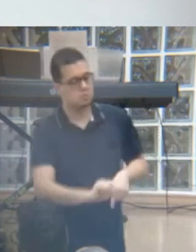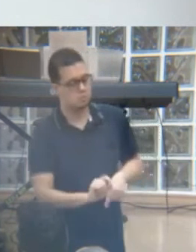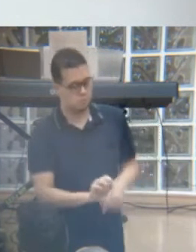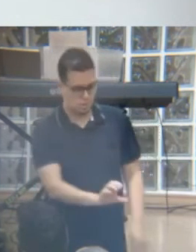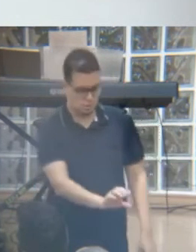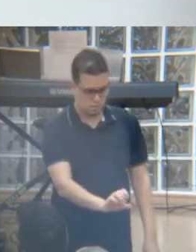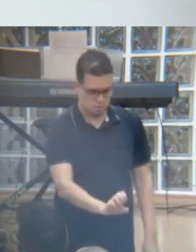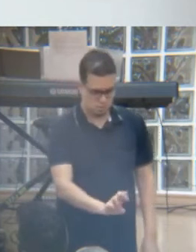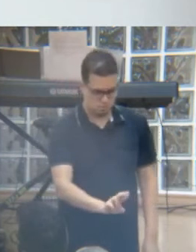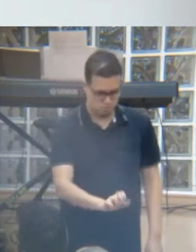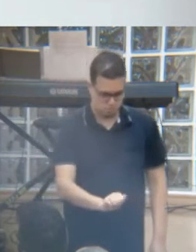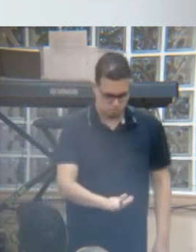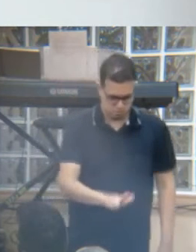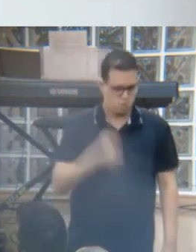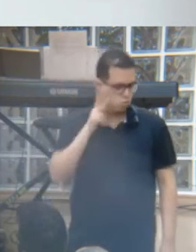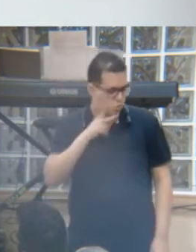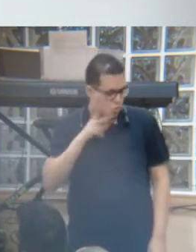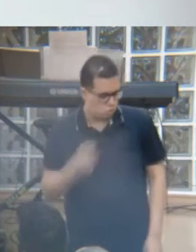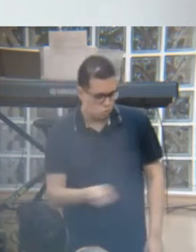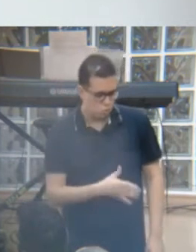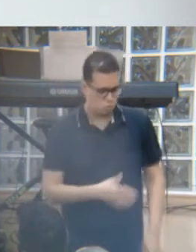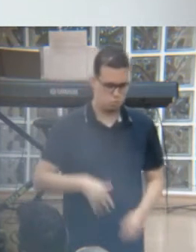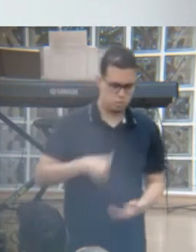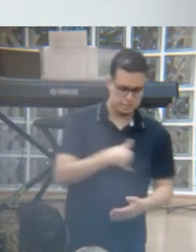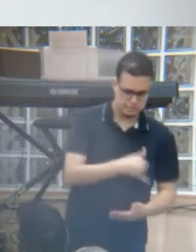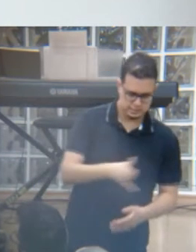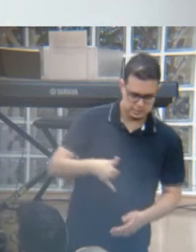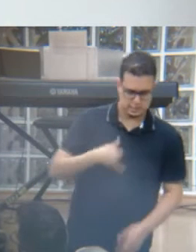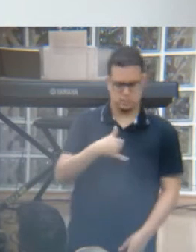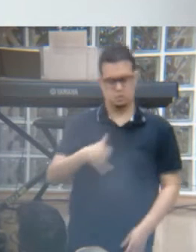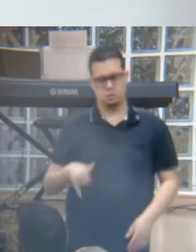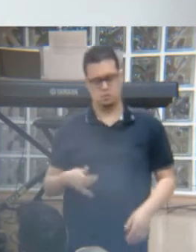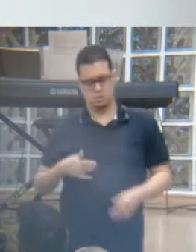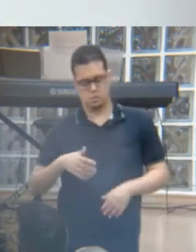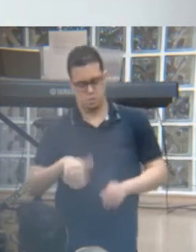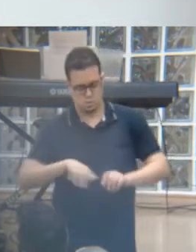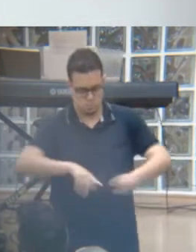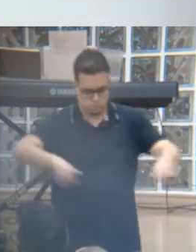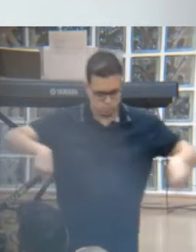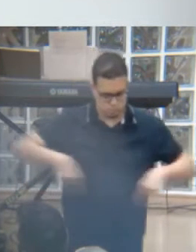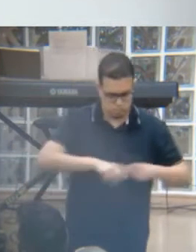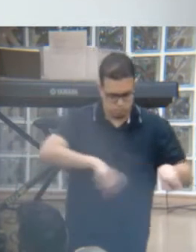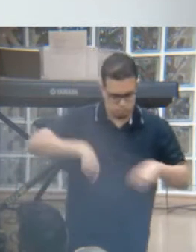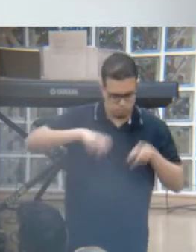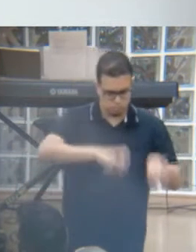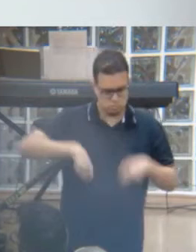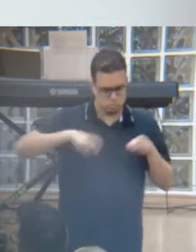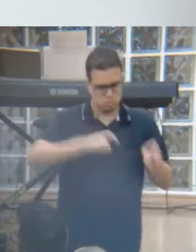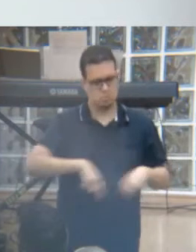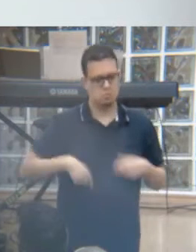vinho novo, o azeite, o pasto para o rebanho, e o povo teria então o que comer e